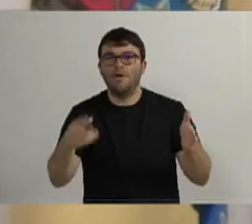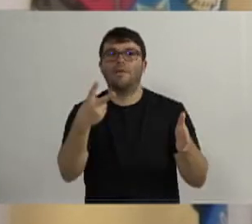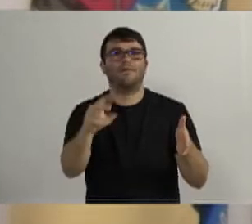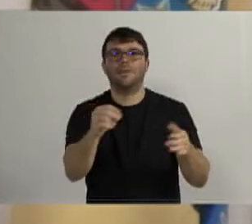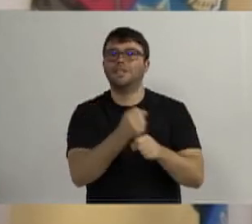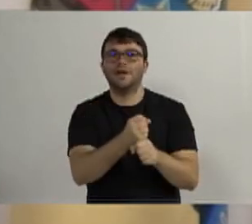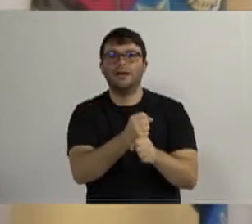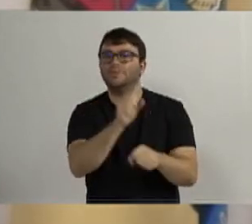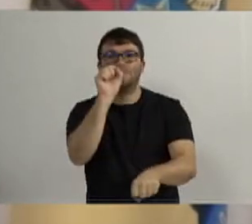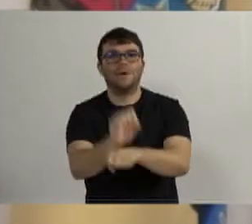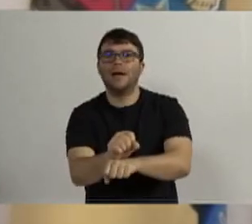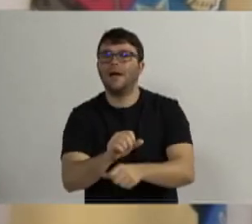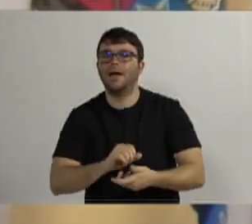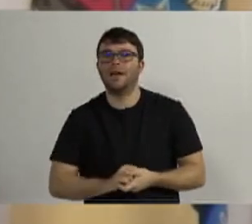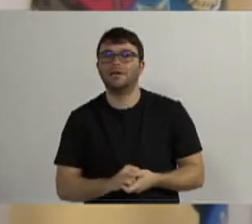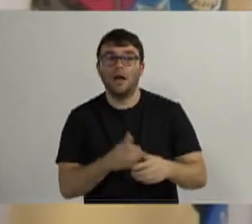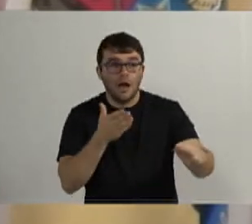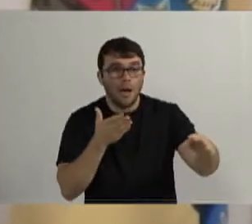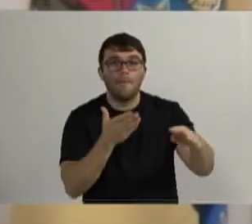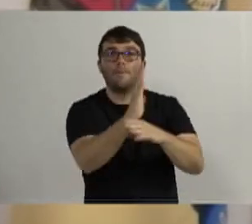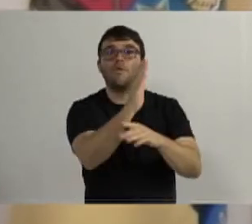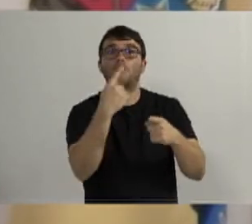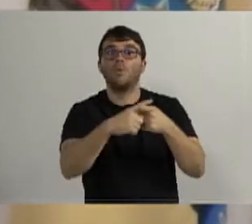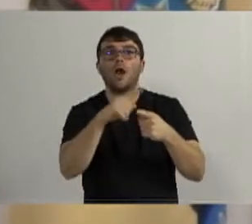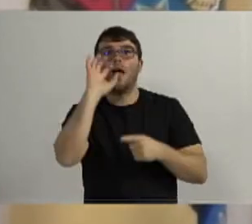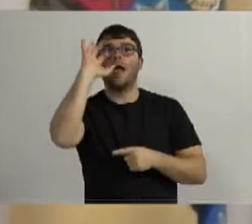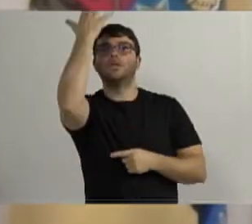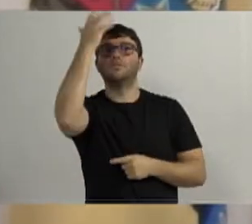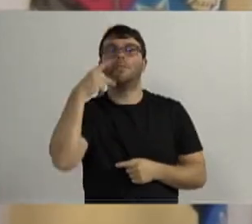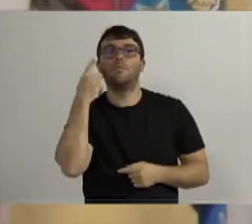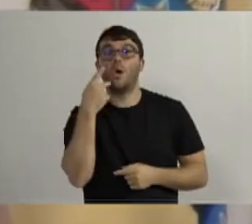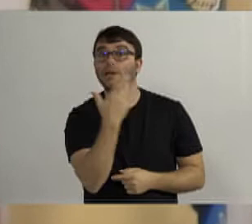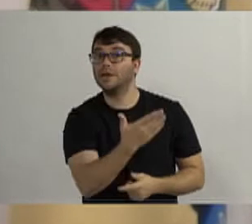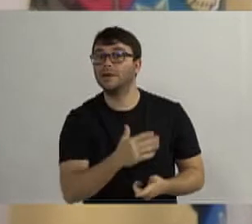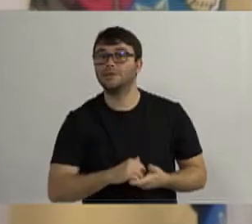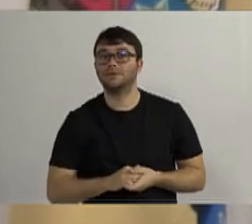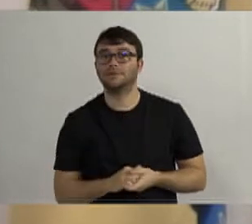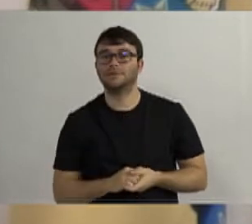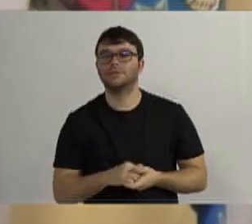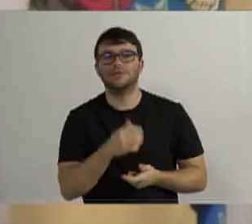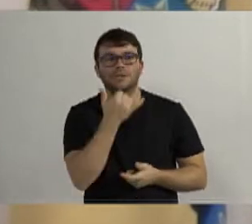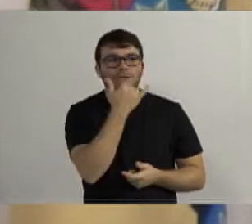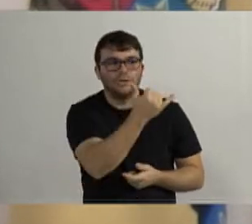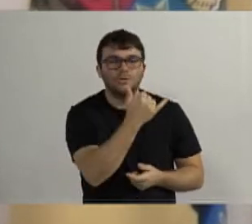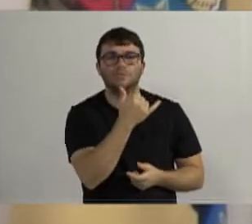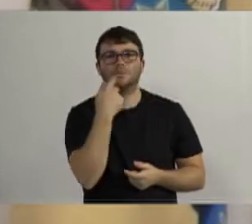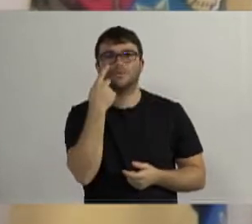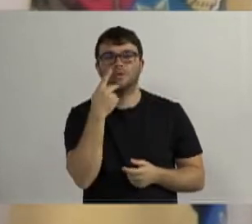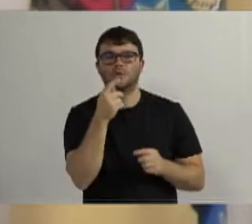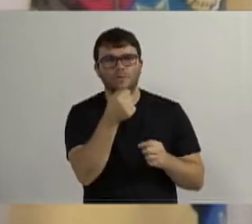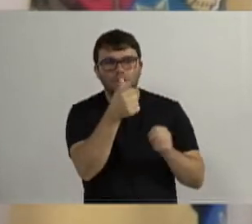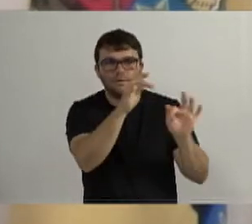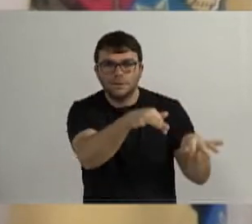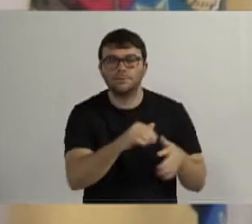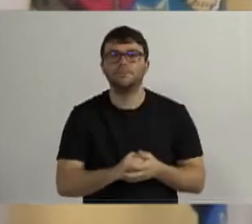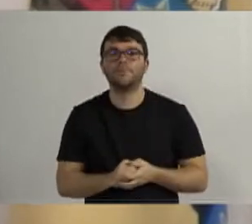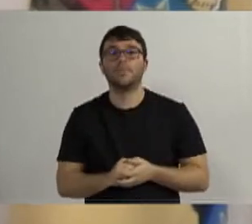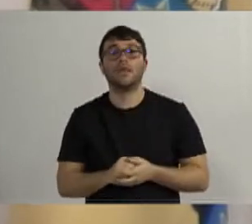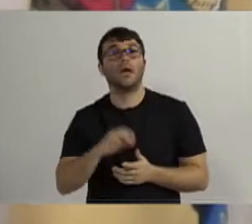porque se aprovou por uma decisão política desculpa Vereador só para concluir por uma decisão